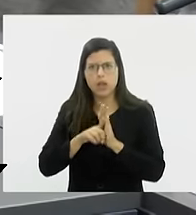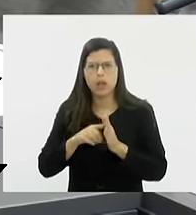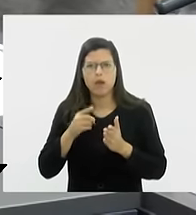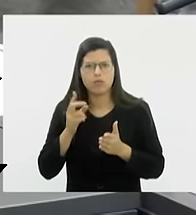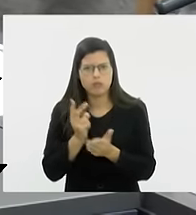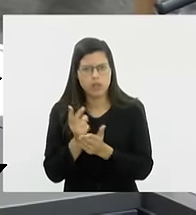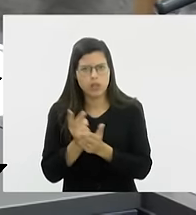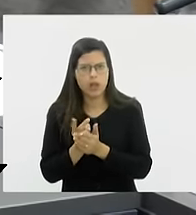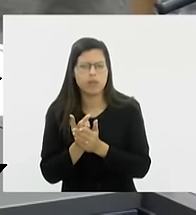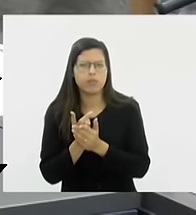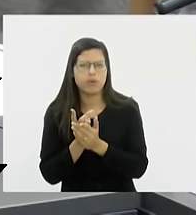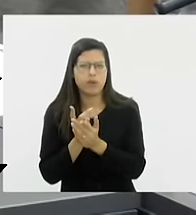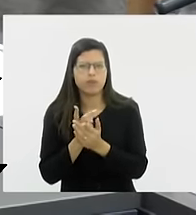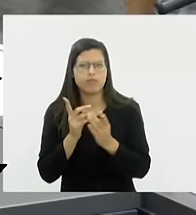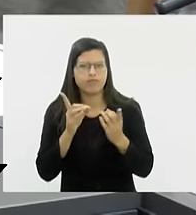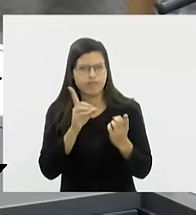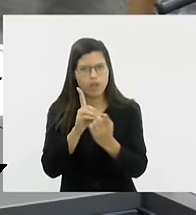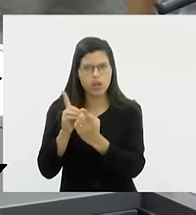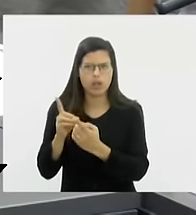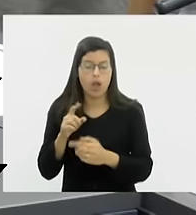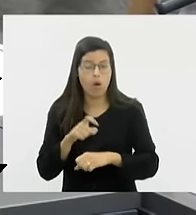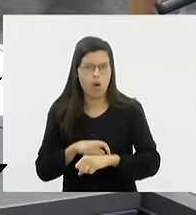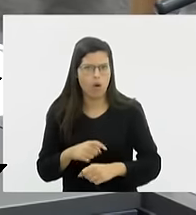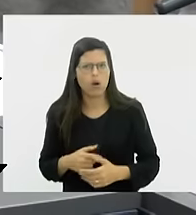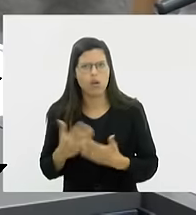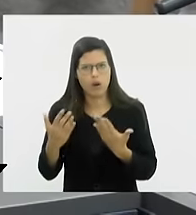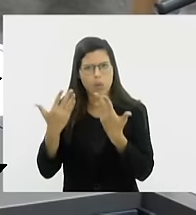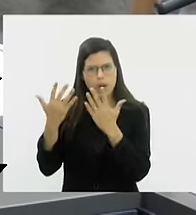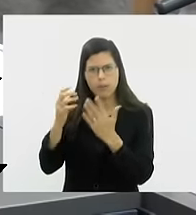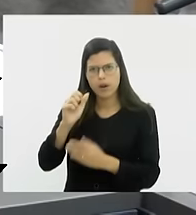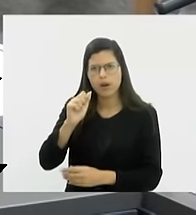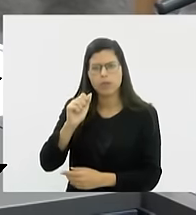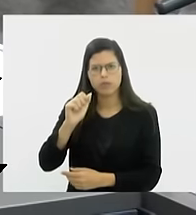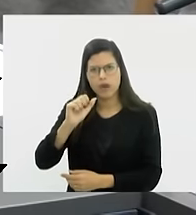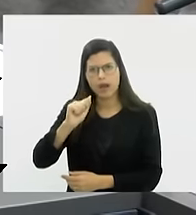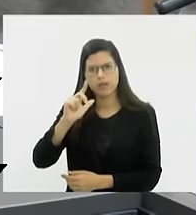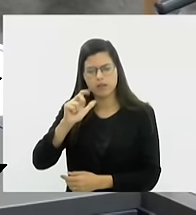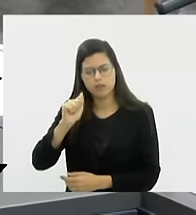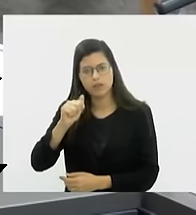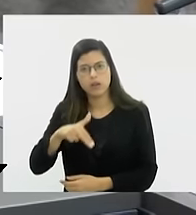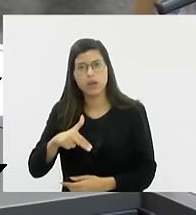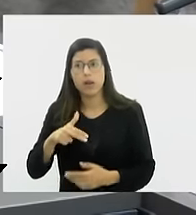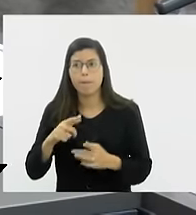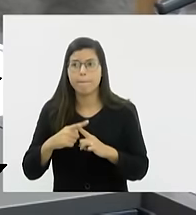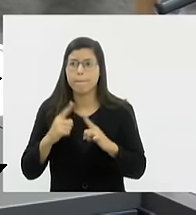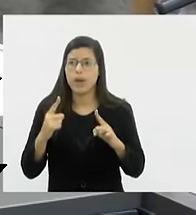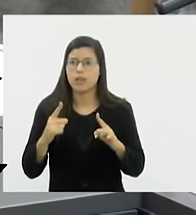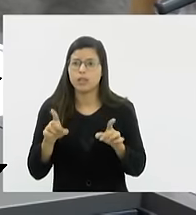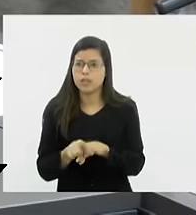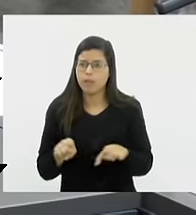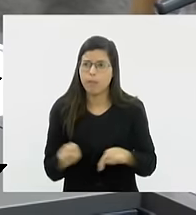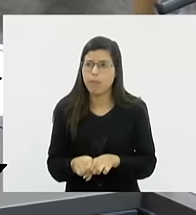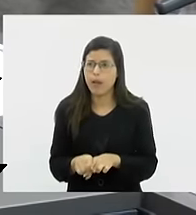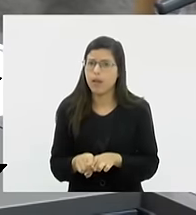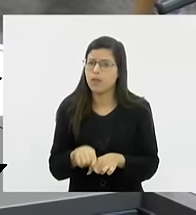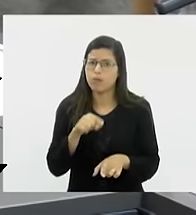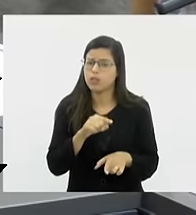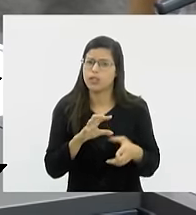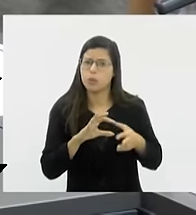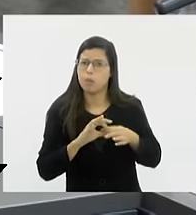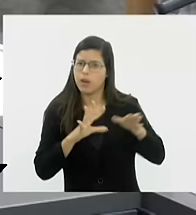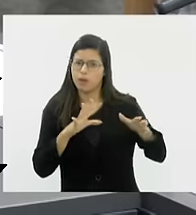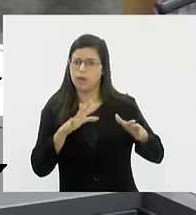parabenizar, Alan. O senhor, Alan. Mas não dá para vocês também se permitirem de ser o patinho feio ser usado por essa máfia,